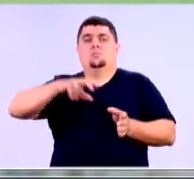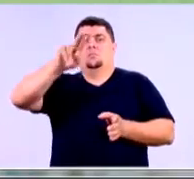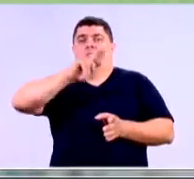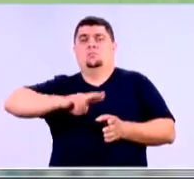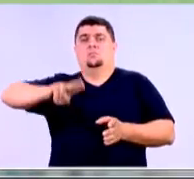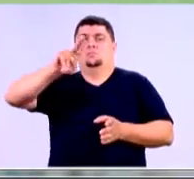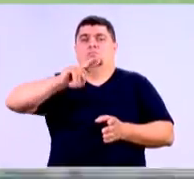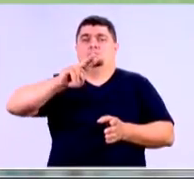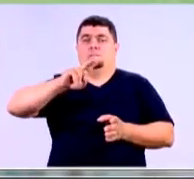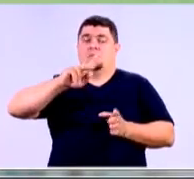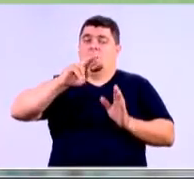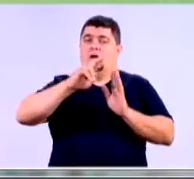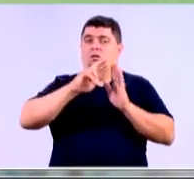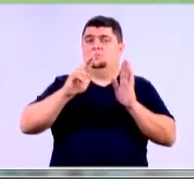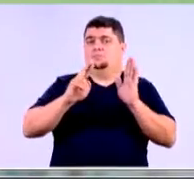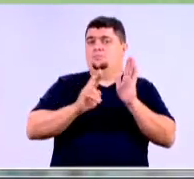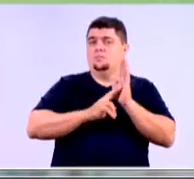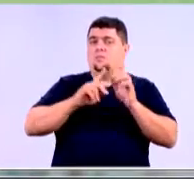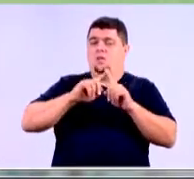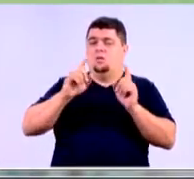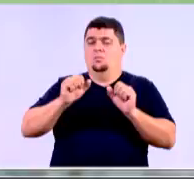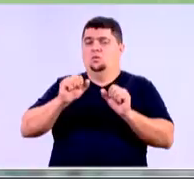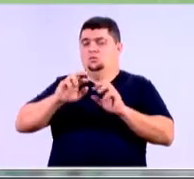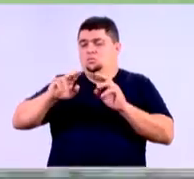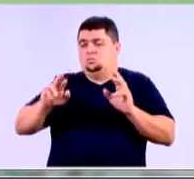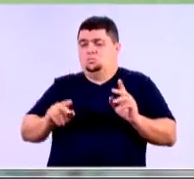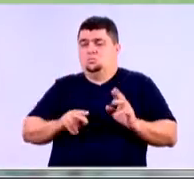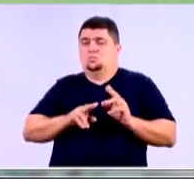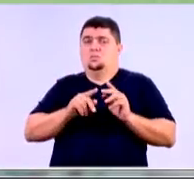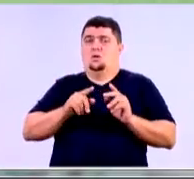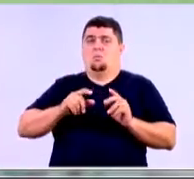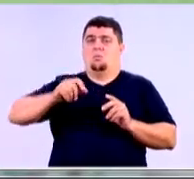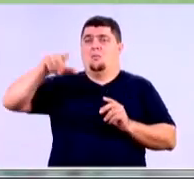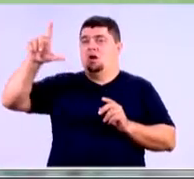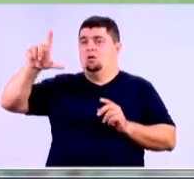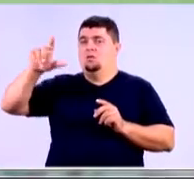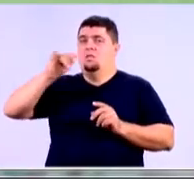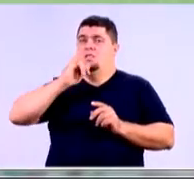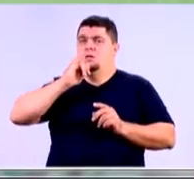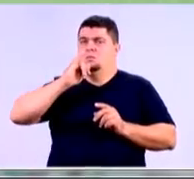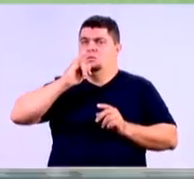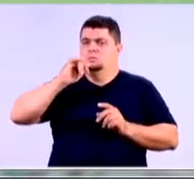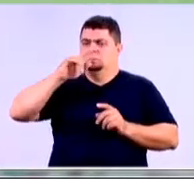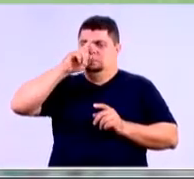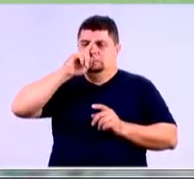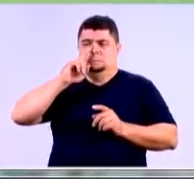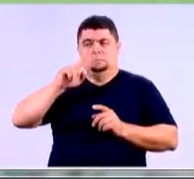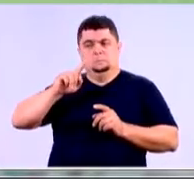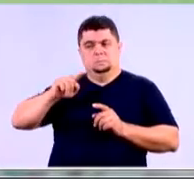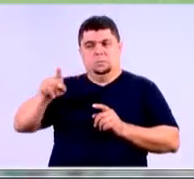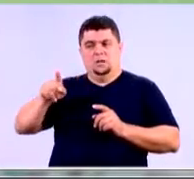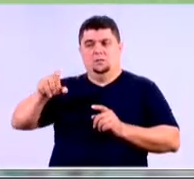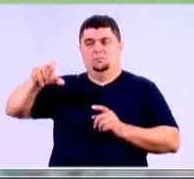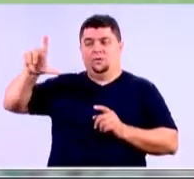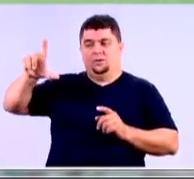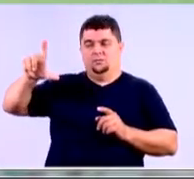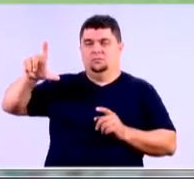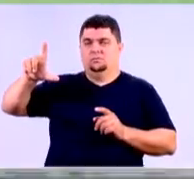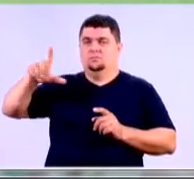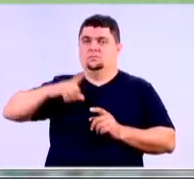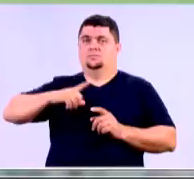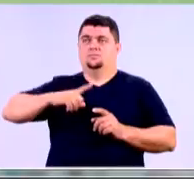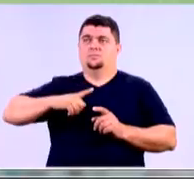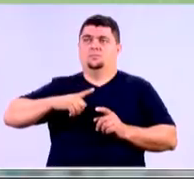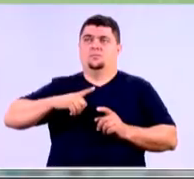normalmente, ela é padrão. Mas ela pode ser diferenciada, uma taxa de juros maior para quem apresenta mais riscos, né? Ela vai definir também